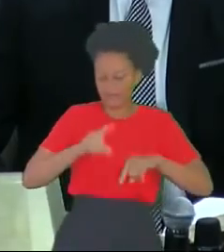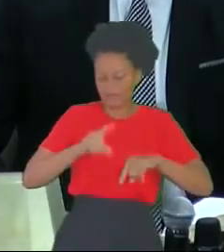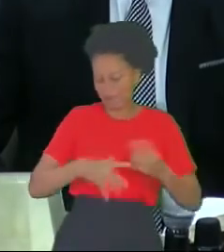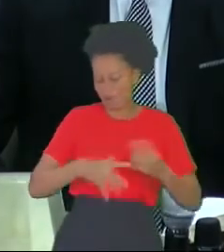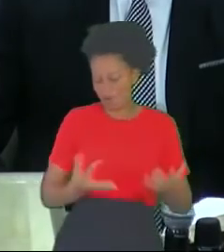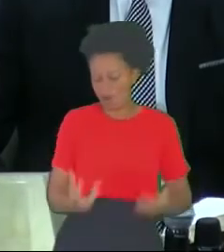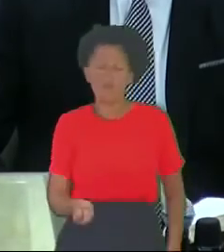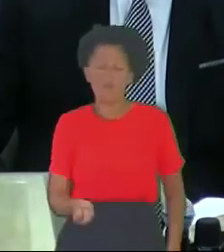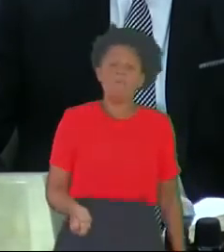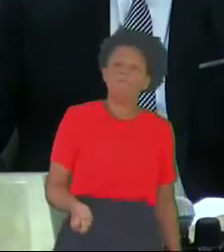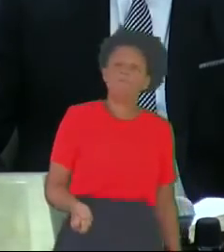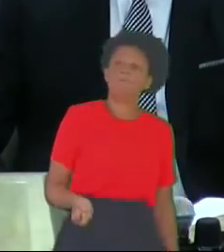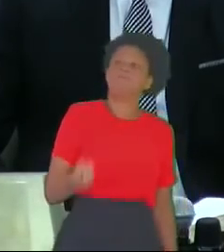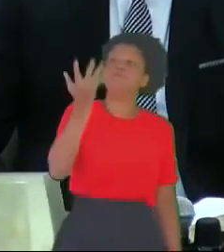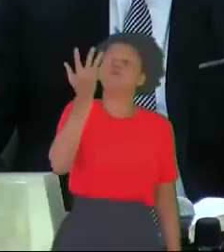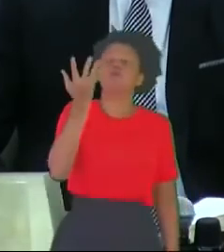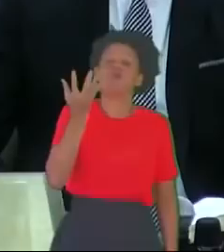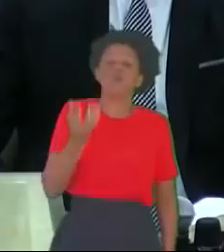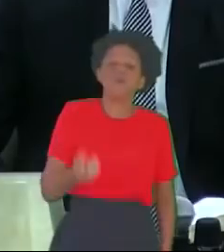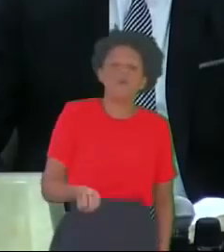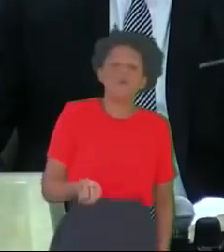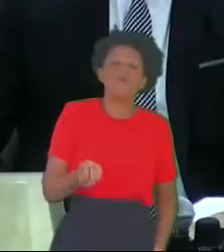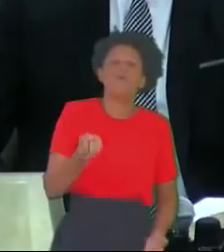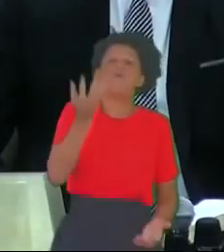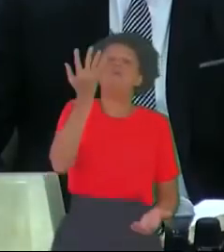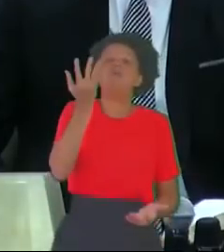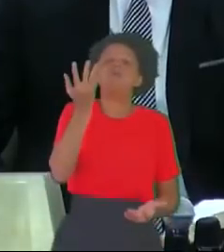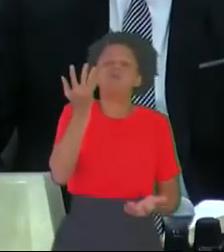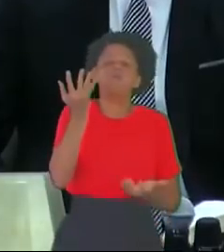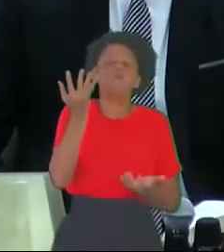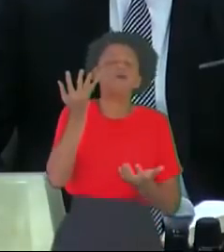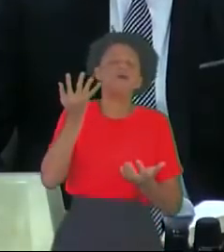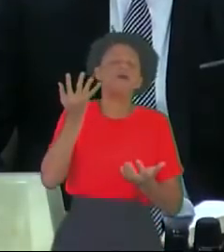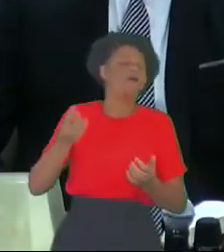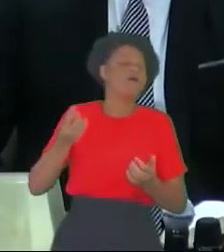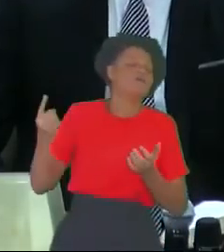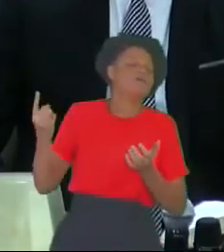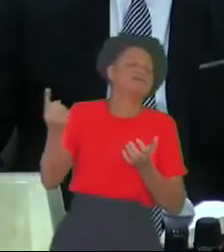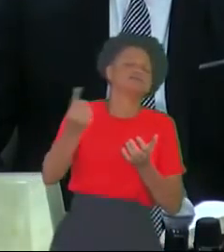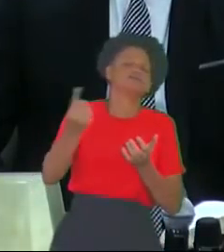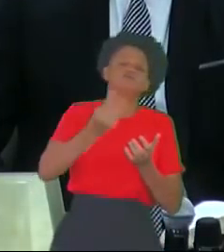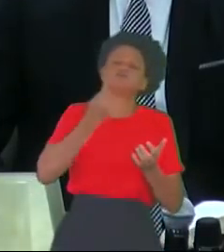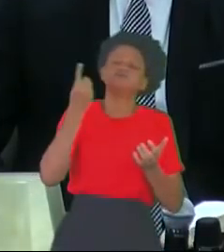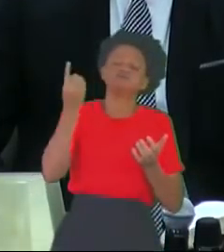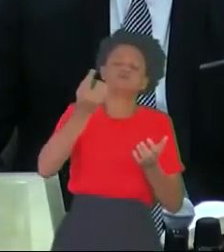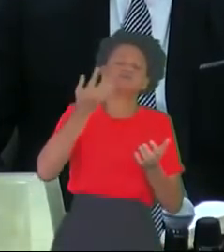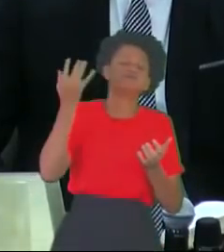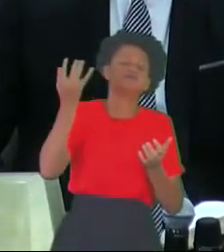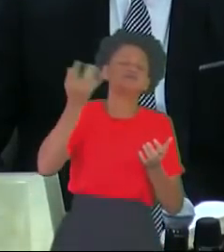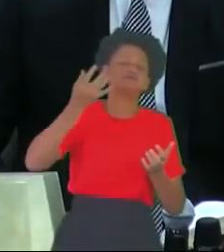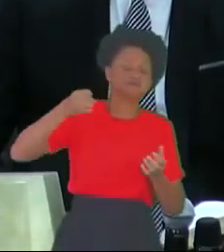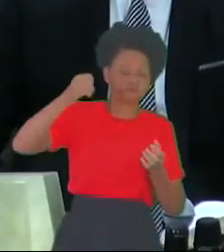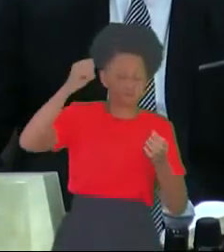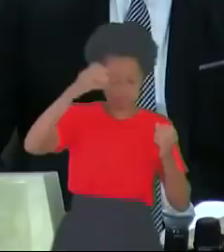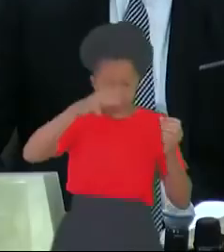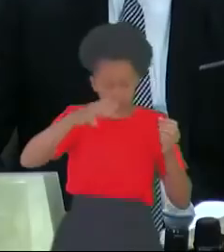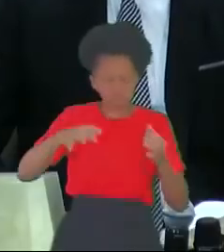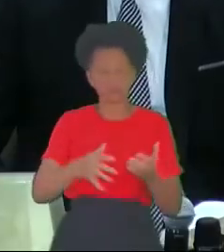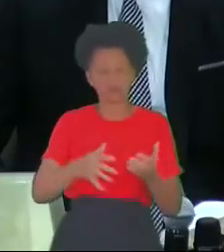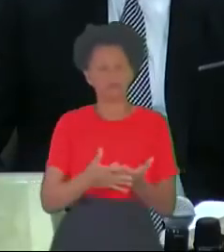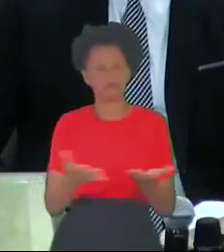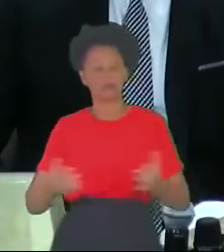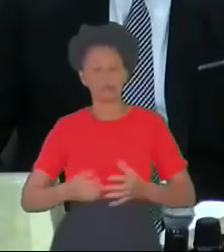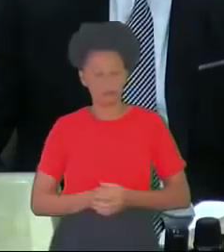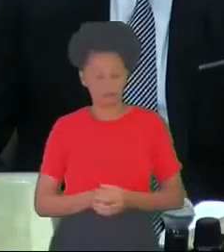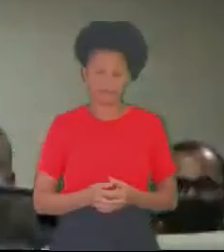mais que ele suba, o que é que vai acontecer quando o poder da propulsão terminar? Ele vai descer.